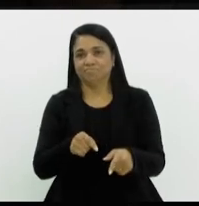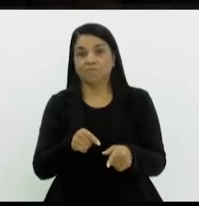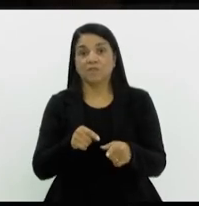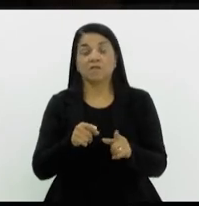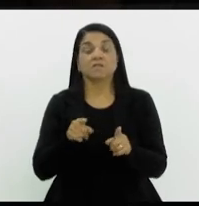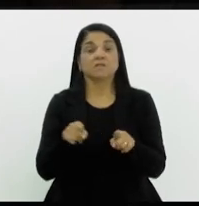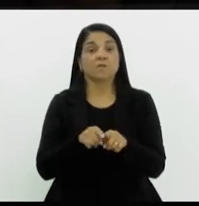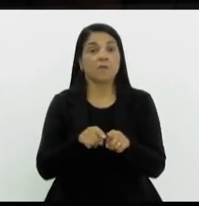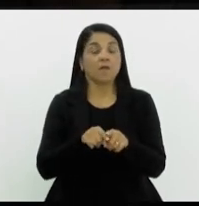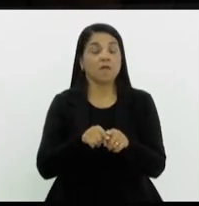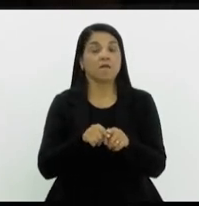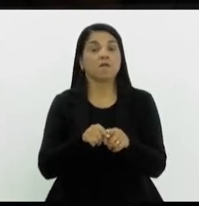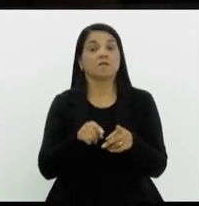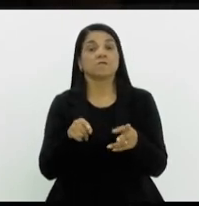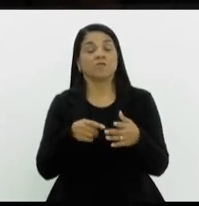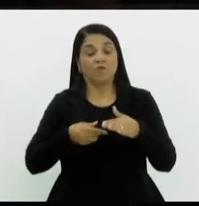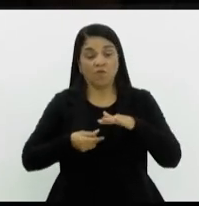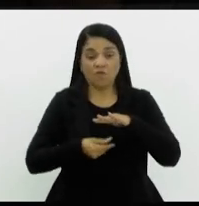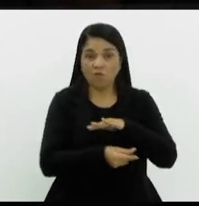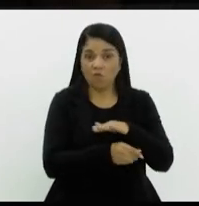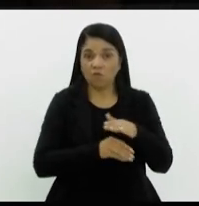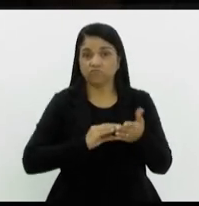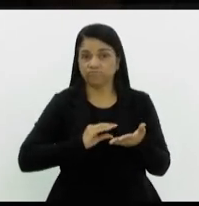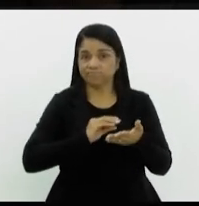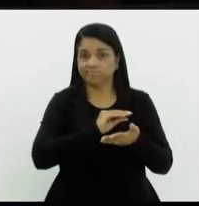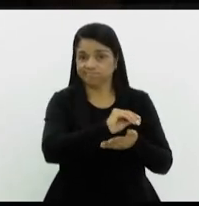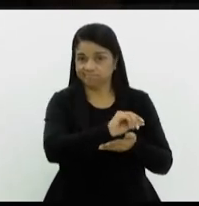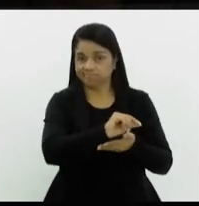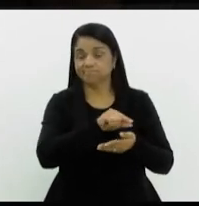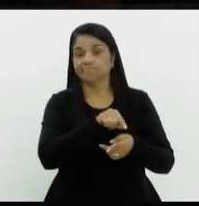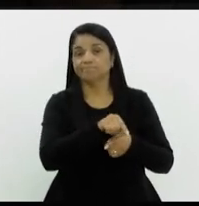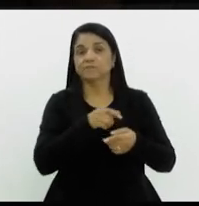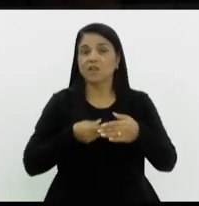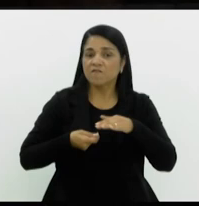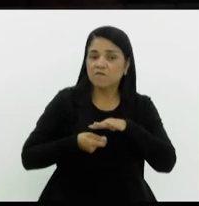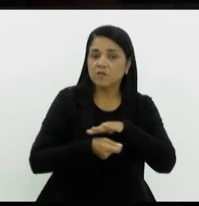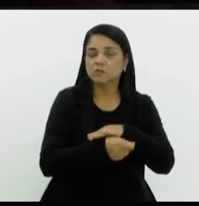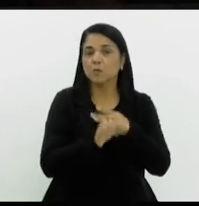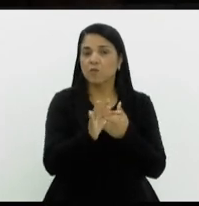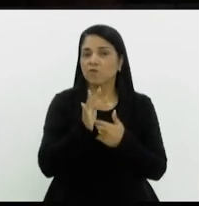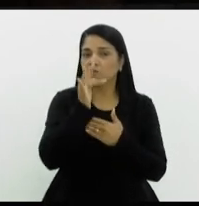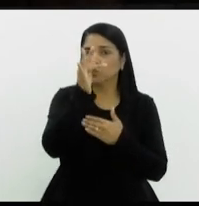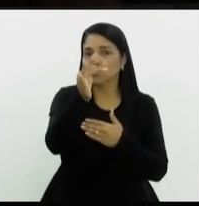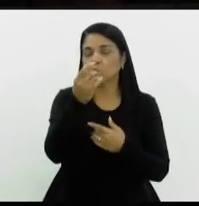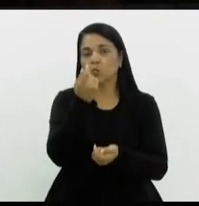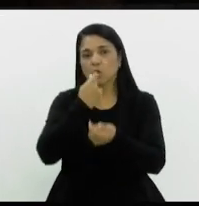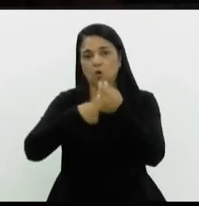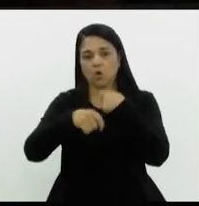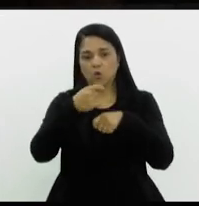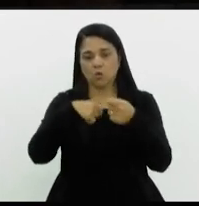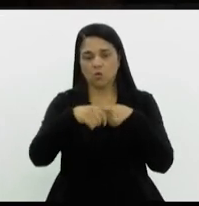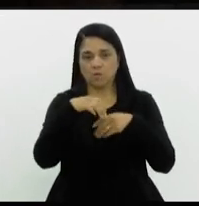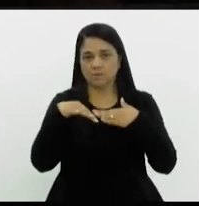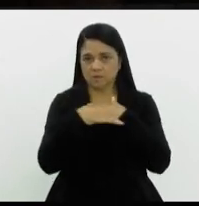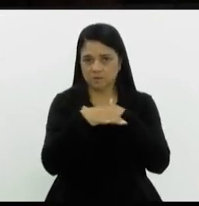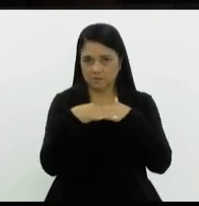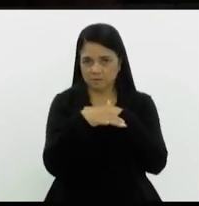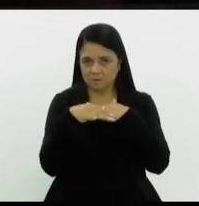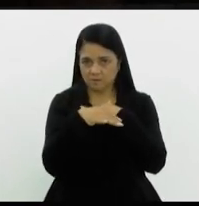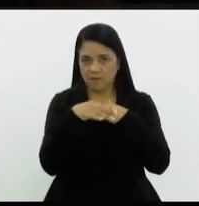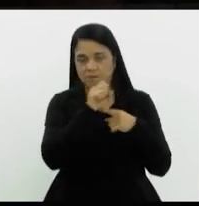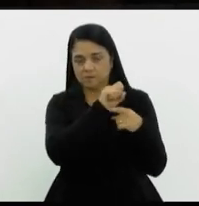a manutenção de um fundo para a juventude é investimento no futuro econômico de